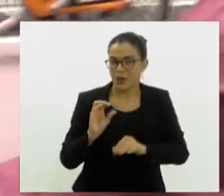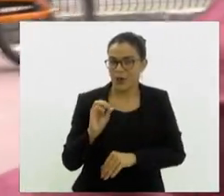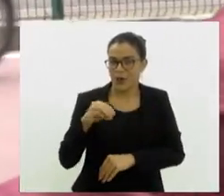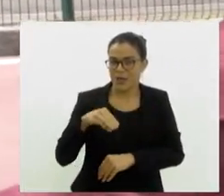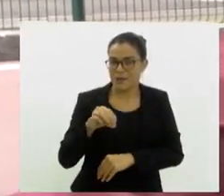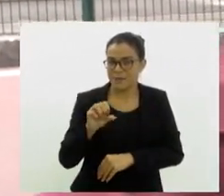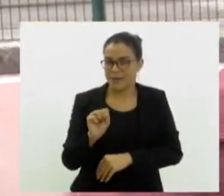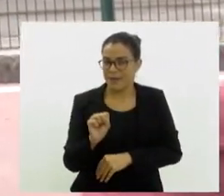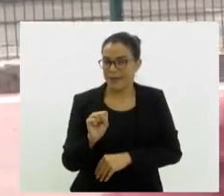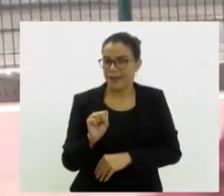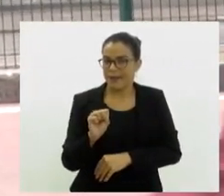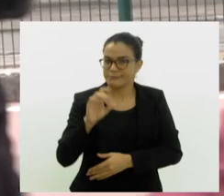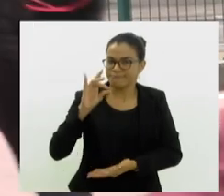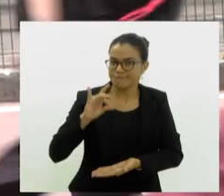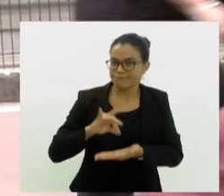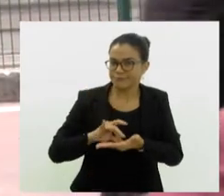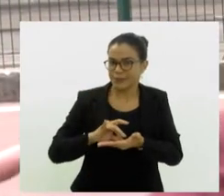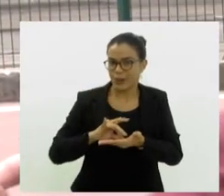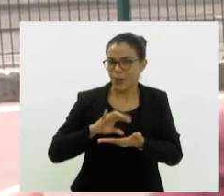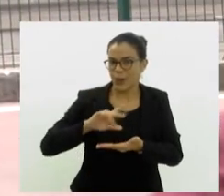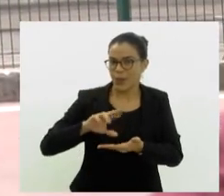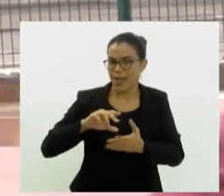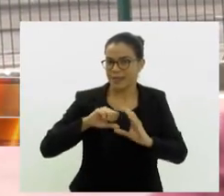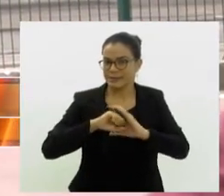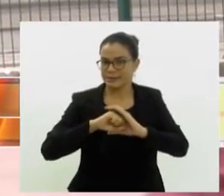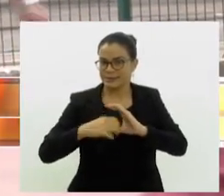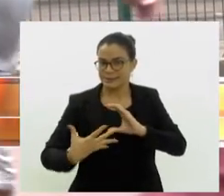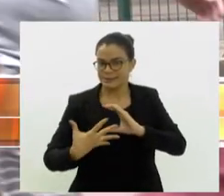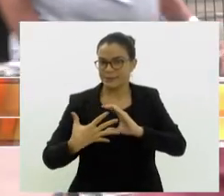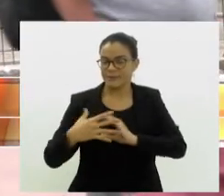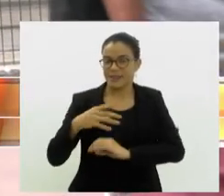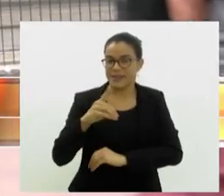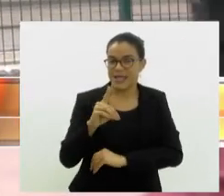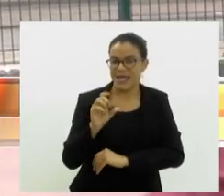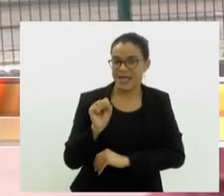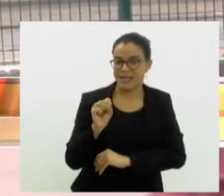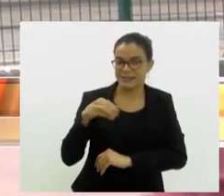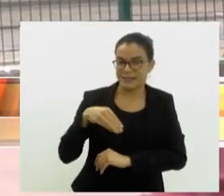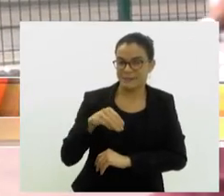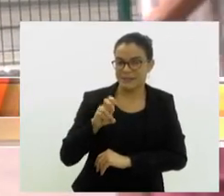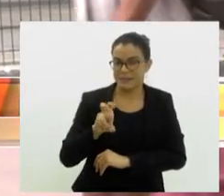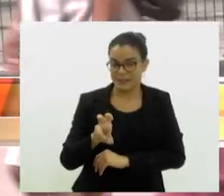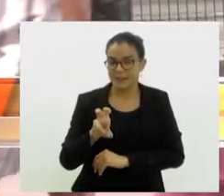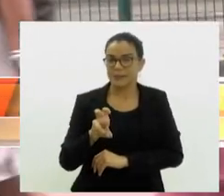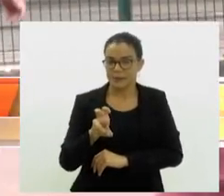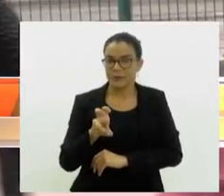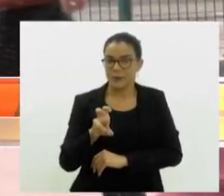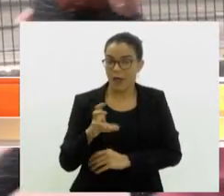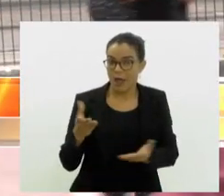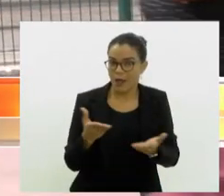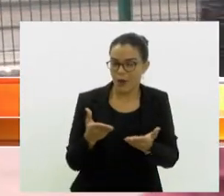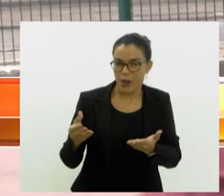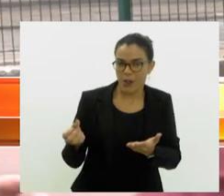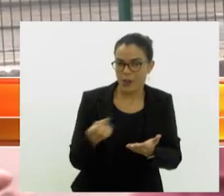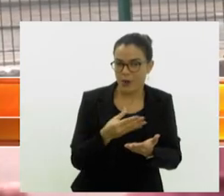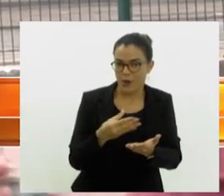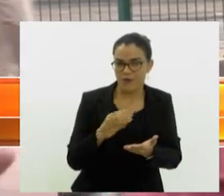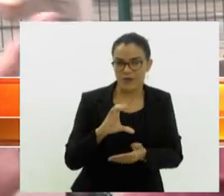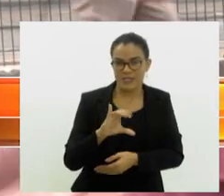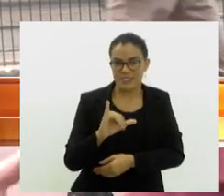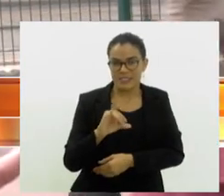ainda não reconhece como uma síndrome. Tanto o DSM-5, TR, o mais atualizado, como o CID ainda